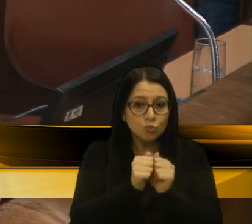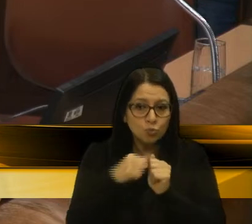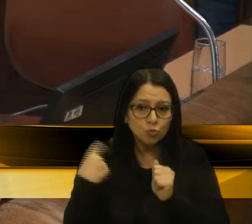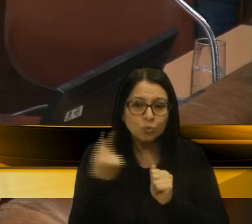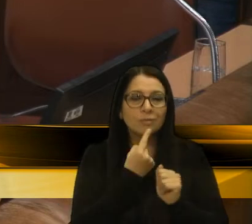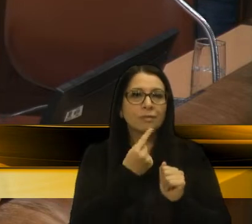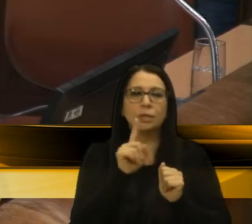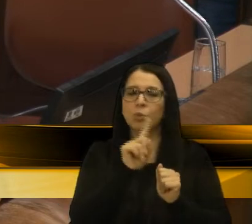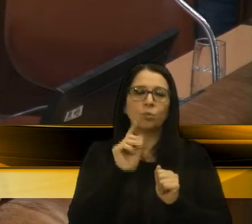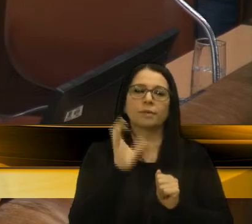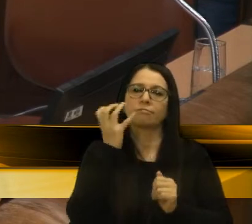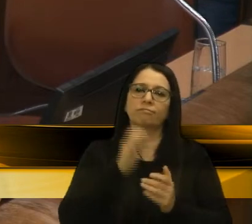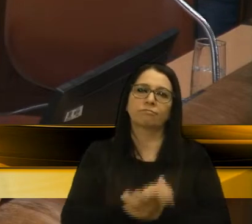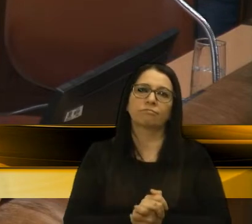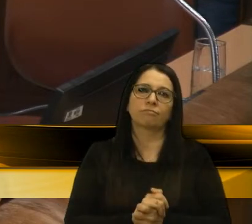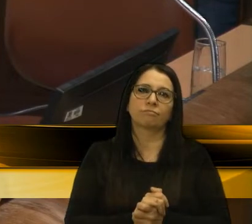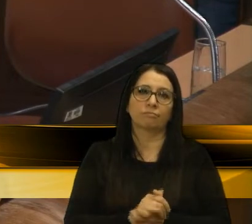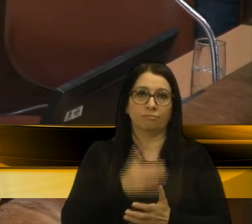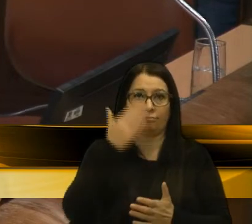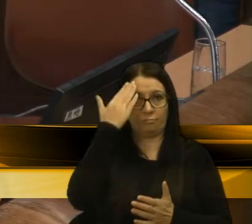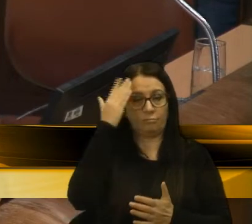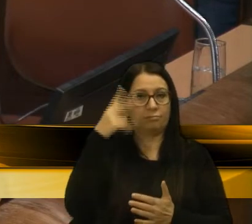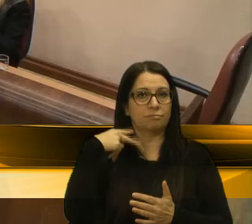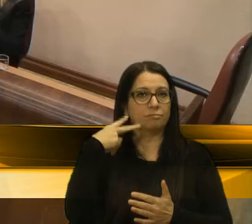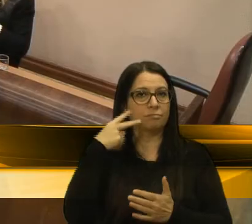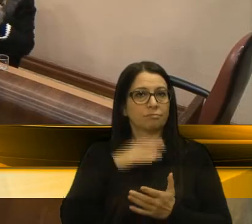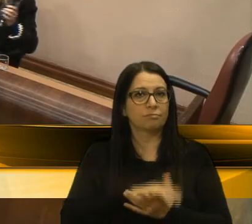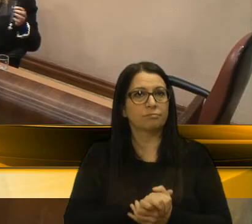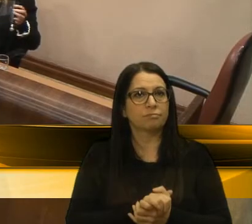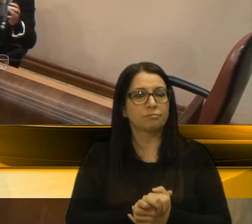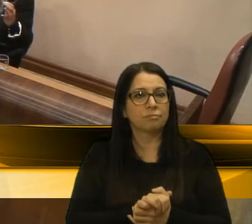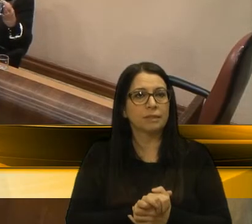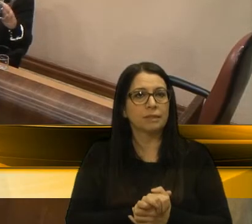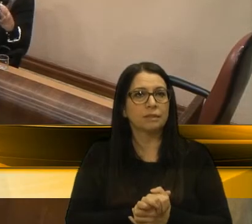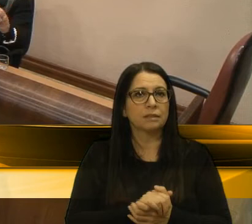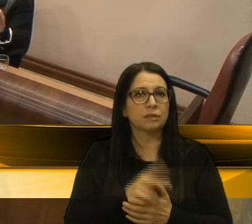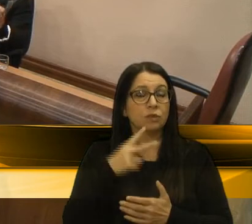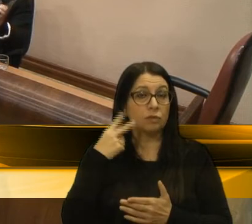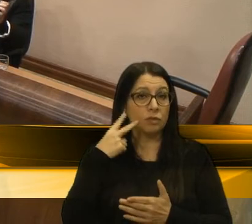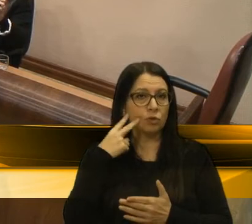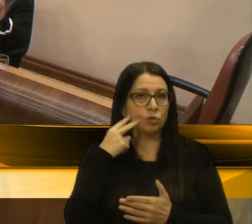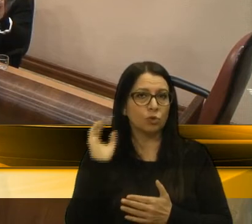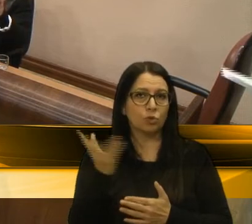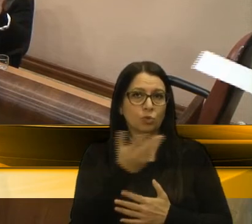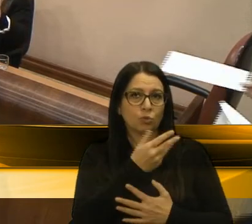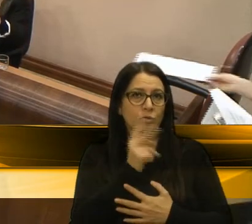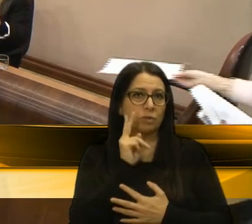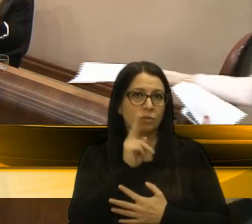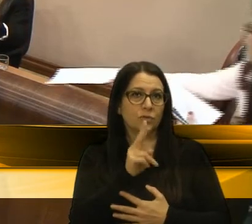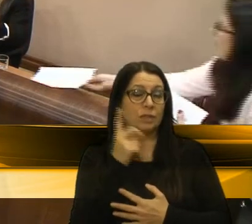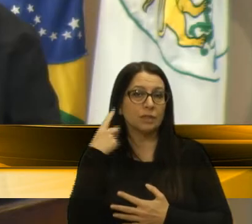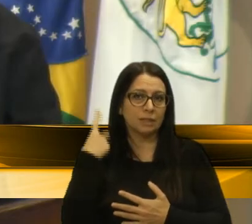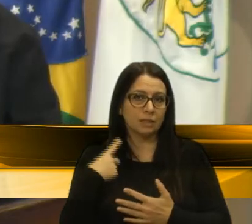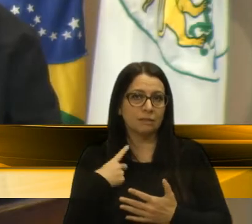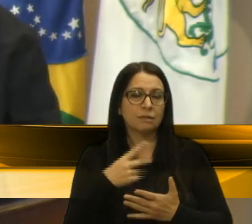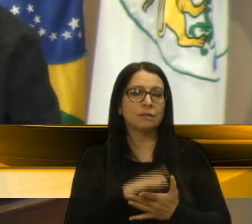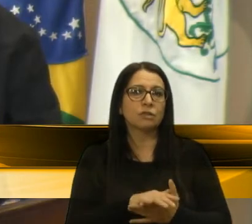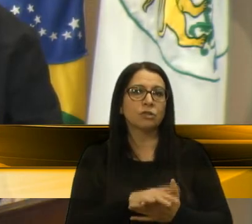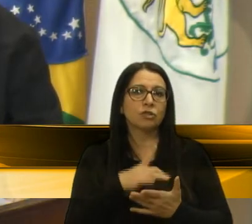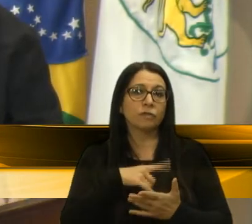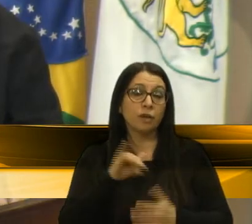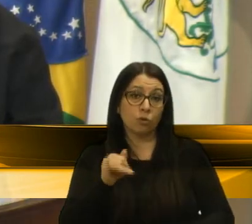não o que está acontecendo. Obrigada, vereador. Aliás, se os senhores vereadores, senhoras vereadoras, vereadora Denise,